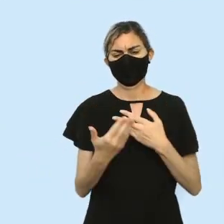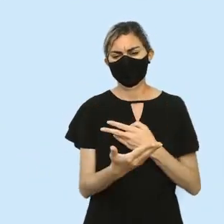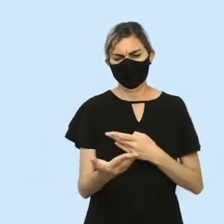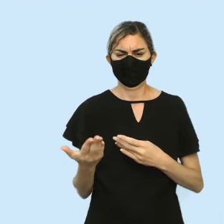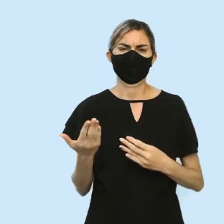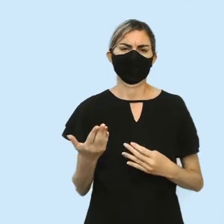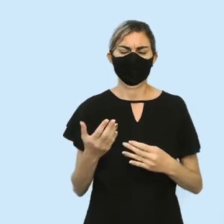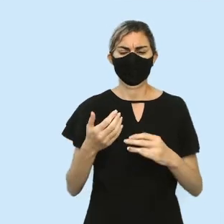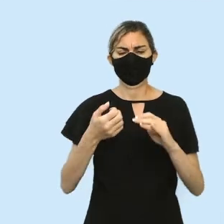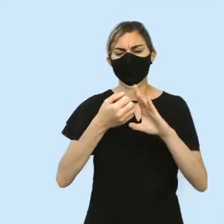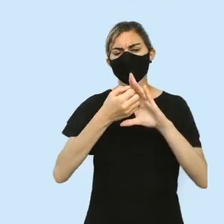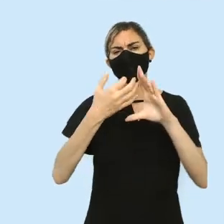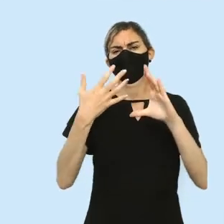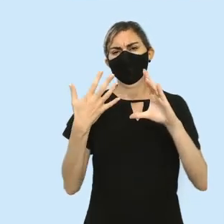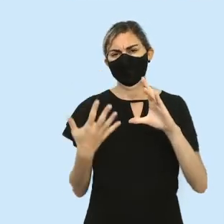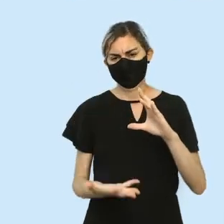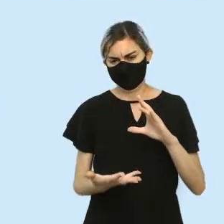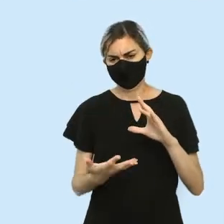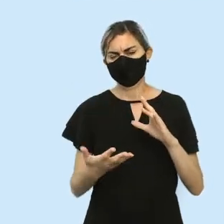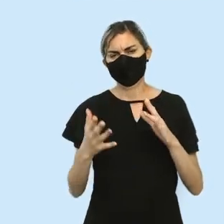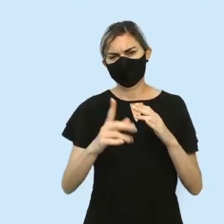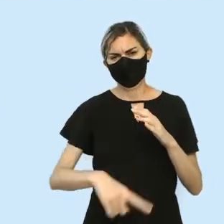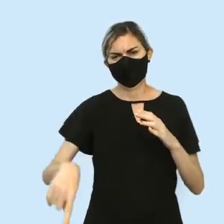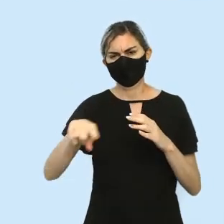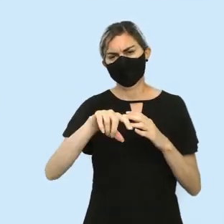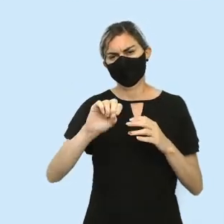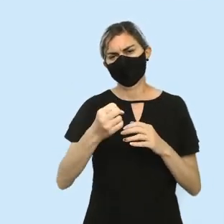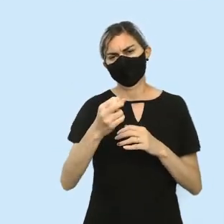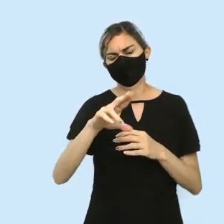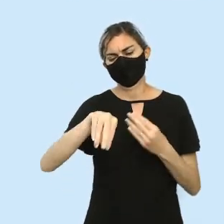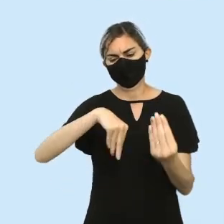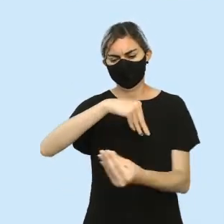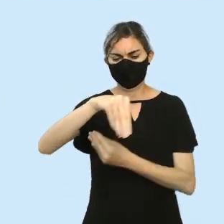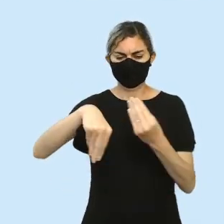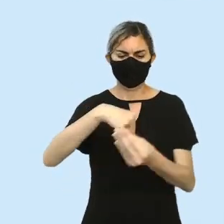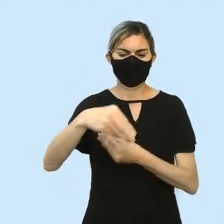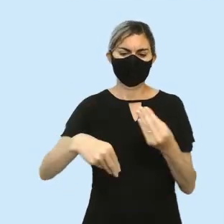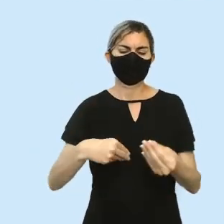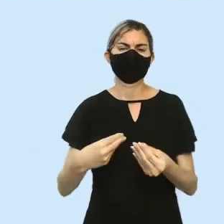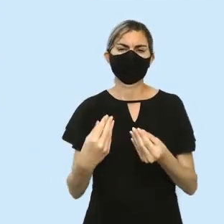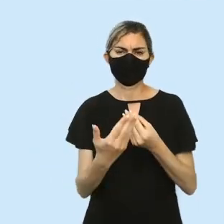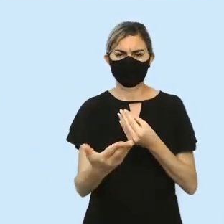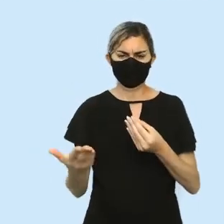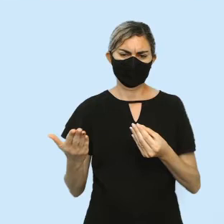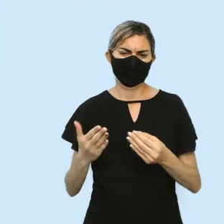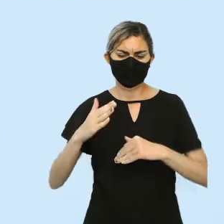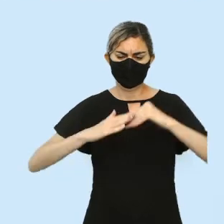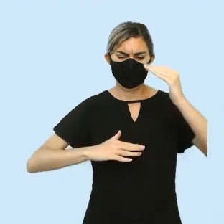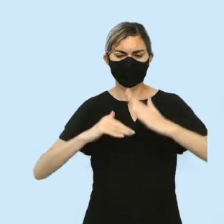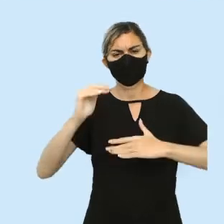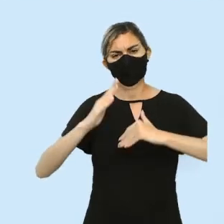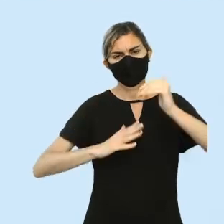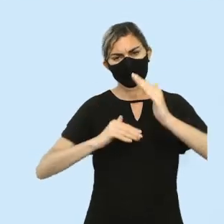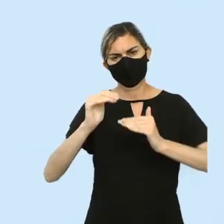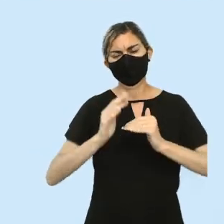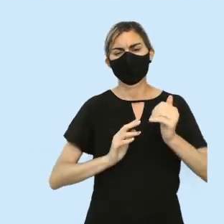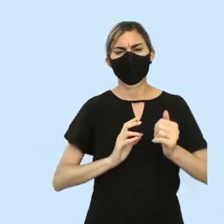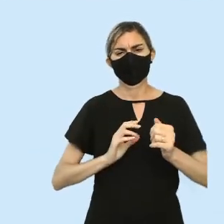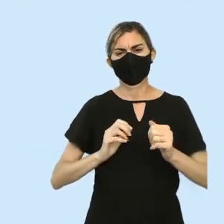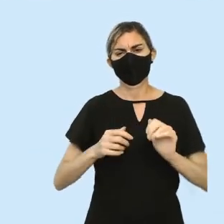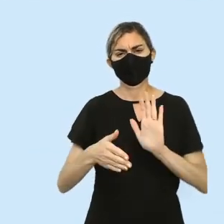específico é uma característica da substância. E a capacidade térmica é